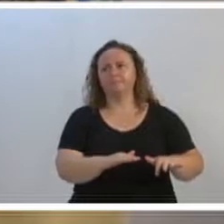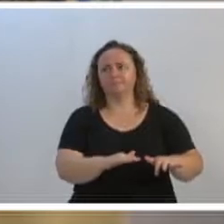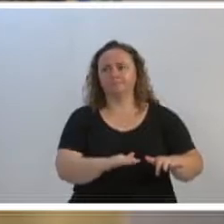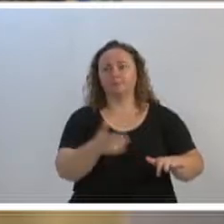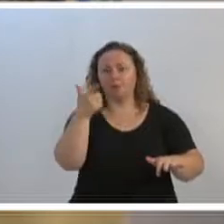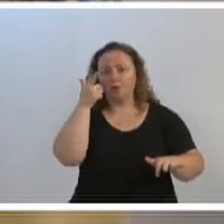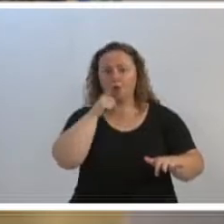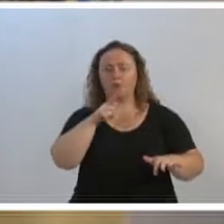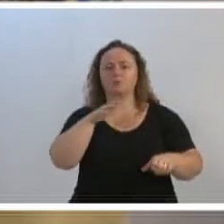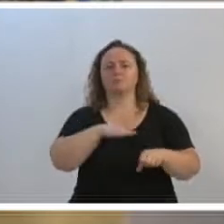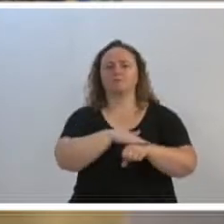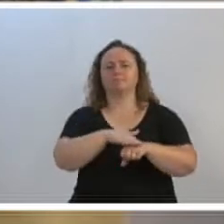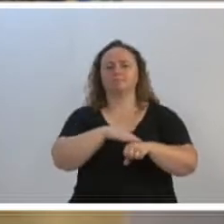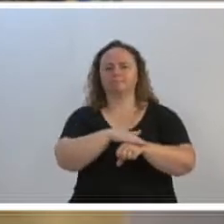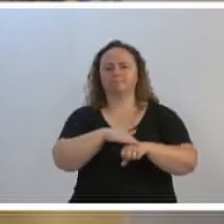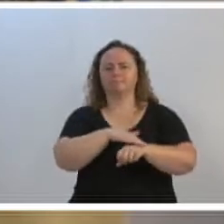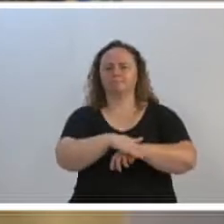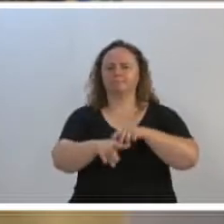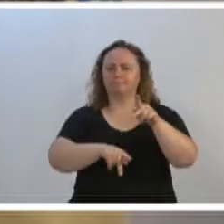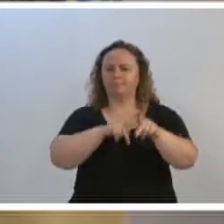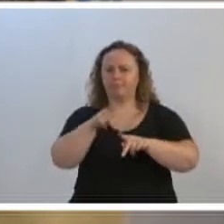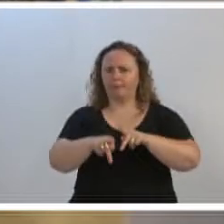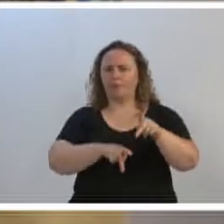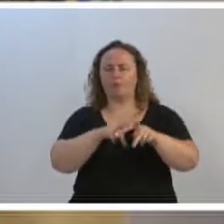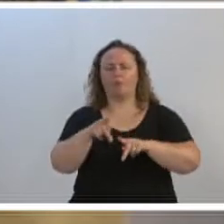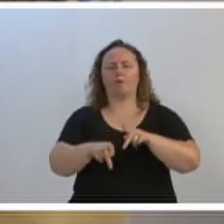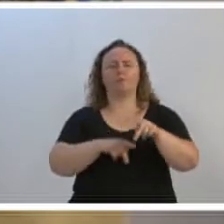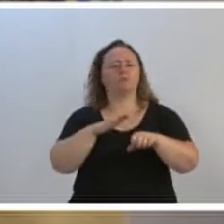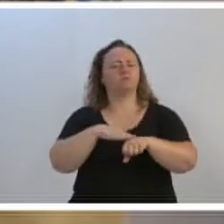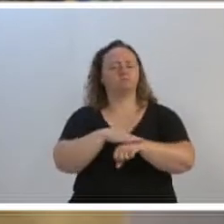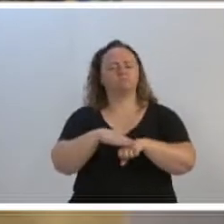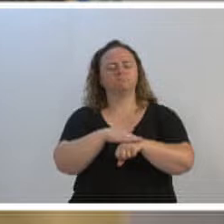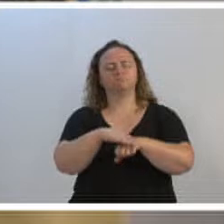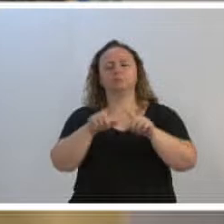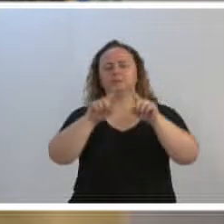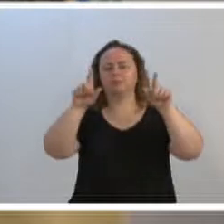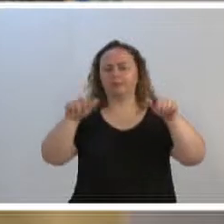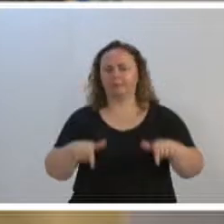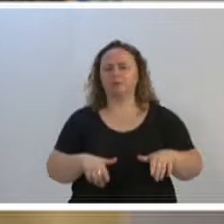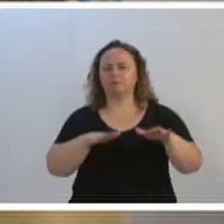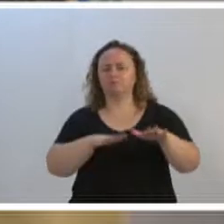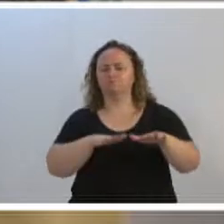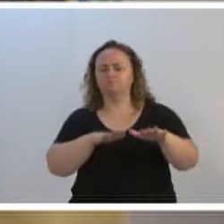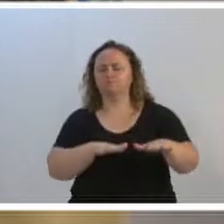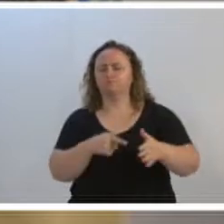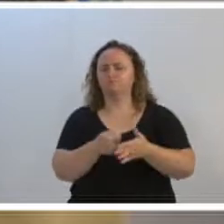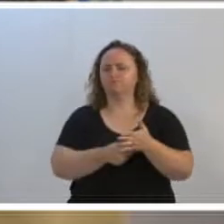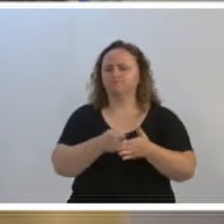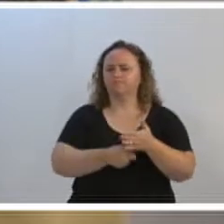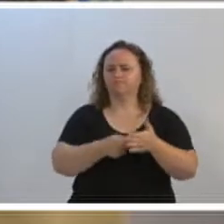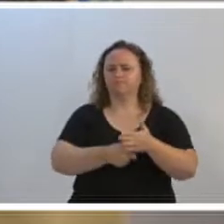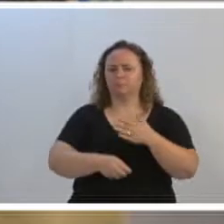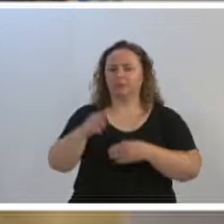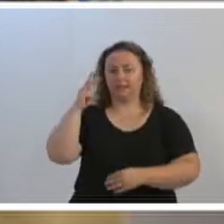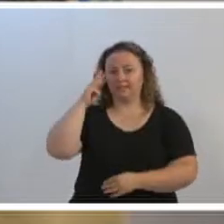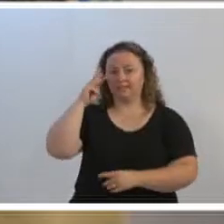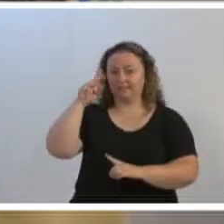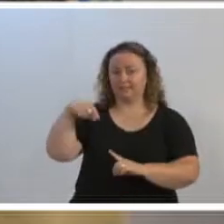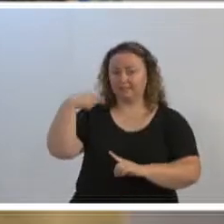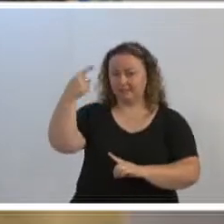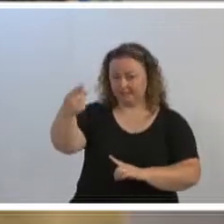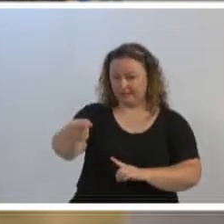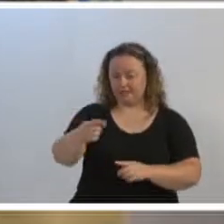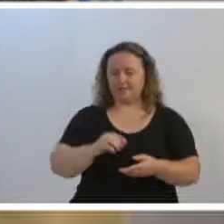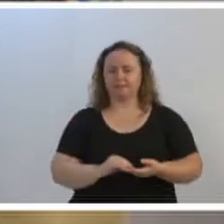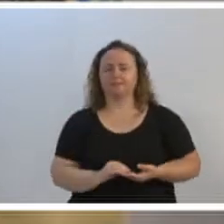para conversar com a população e conversar com os servidores e dar continuidade ao movimento de resistência, nós propomos que,